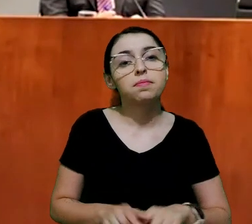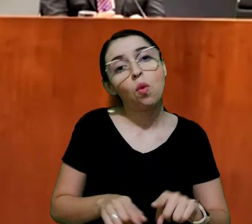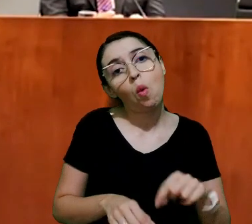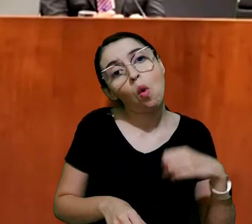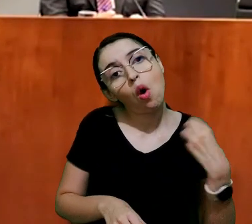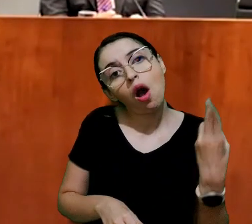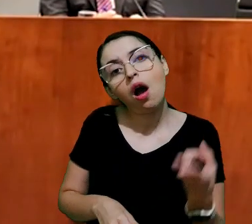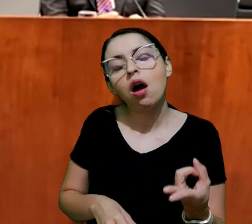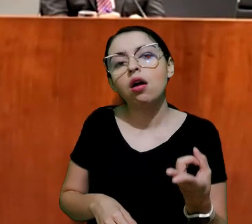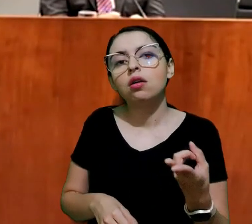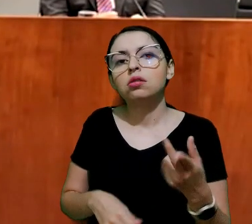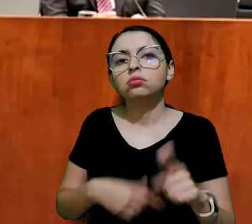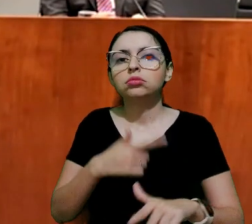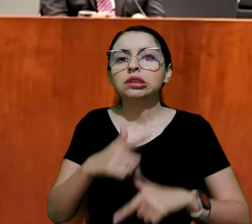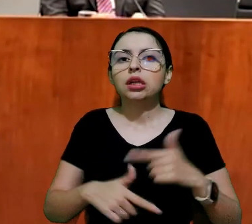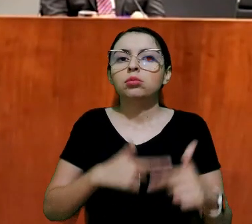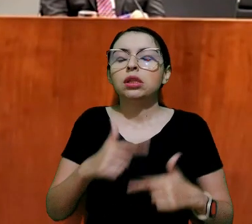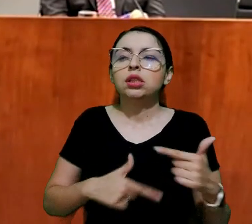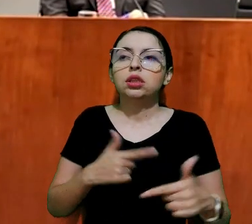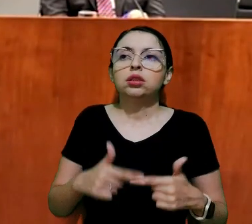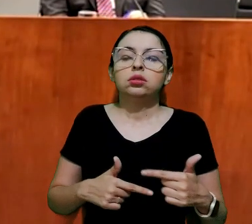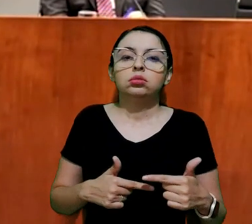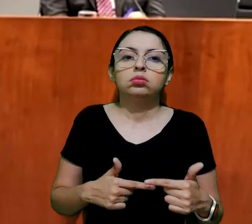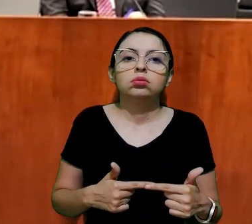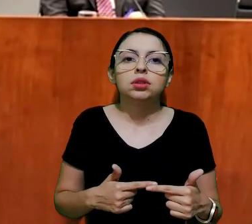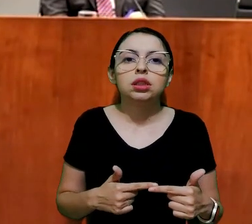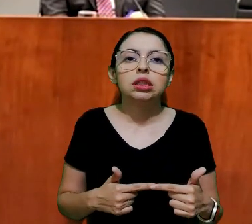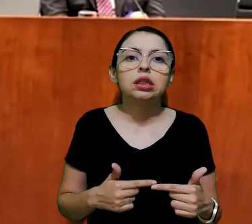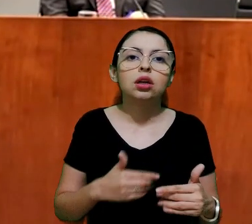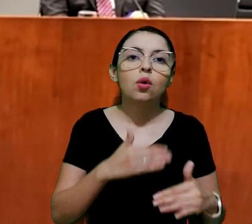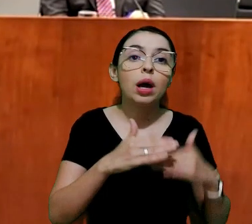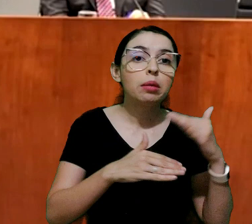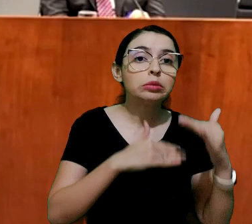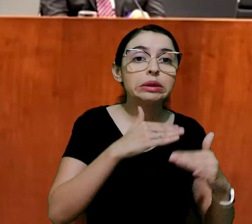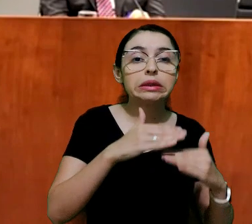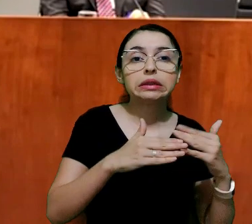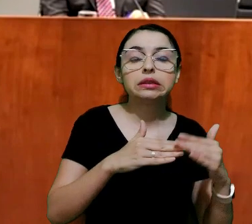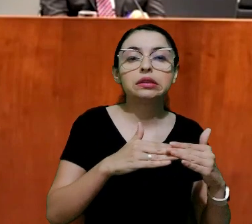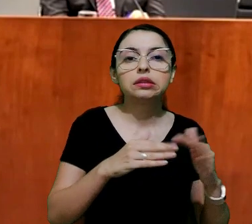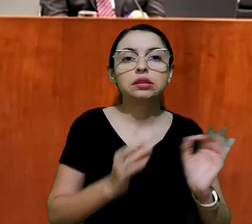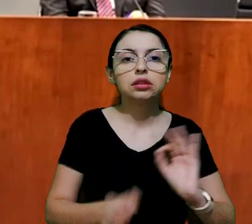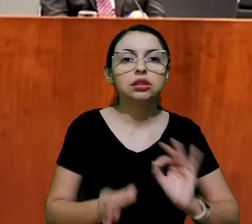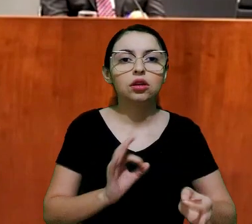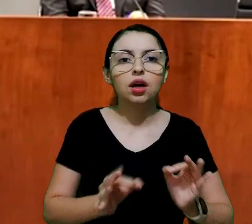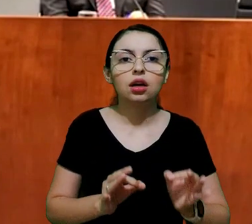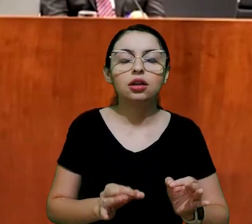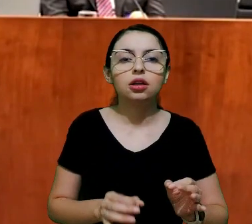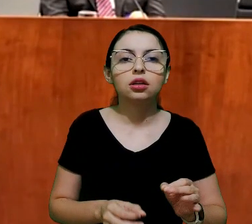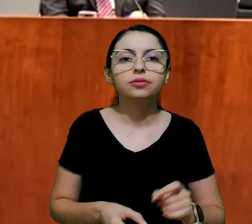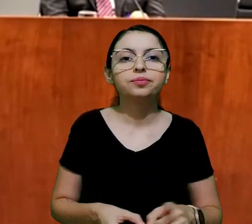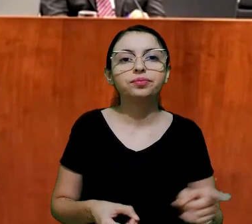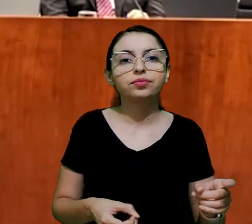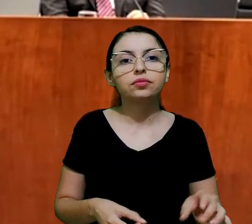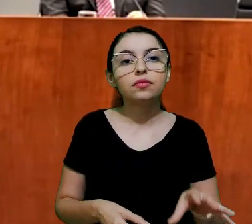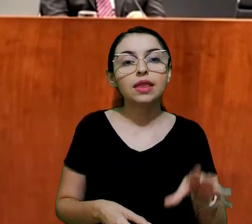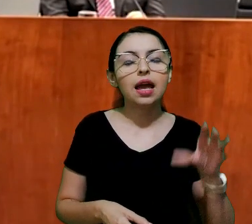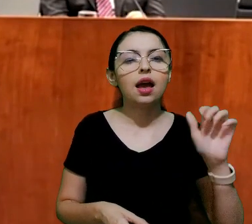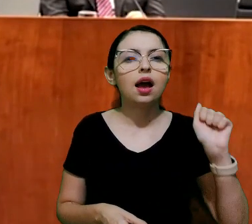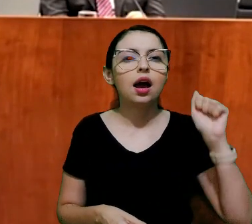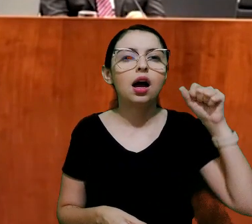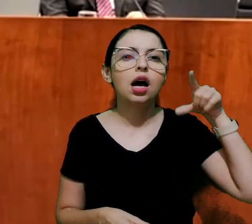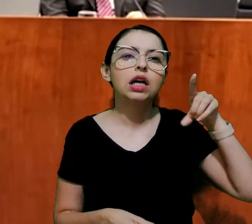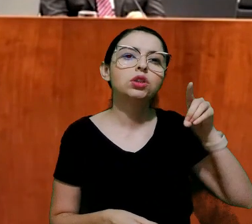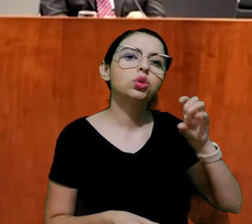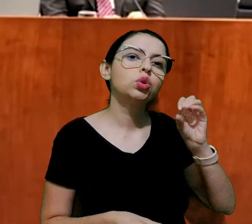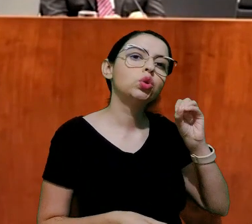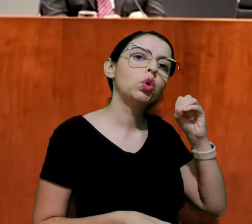estamos trabalhando a sistematização da adoção à brasileira. É isso que nós fizemos.